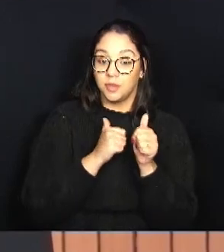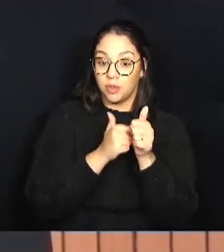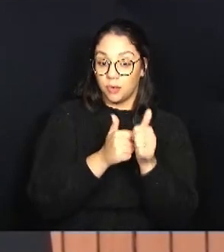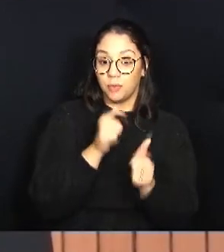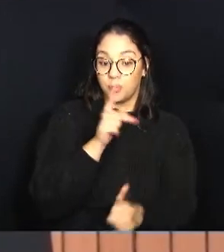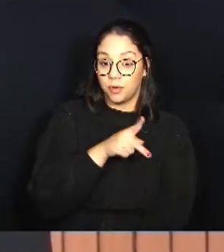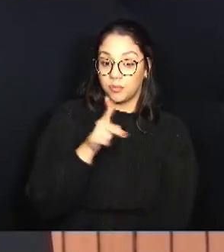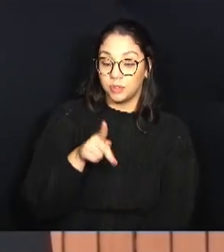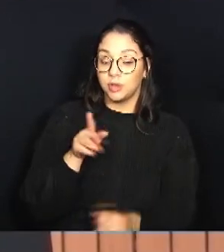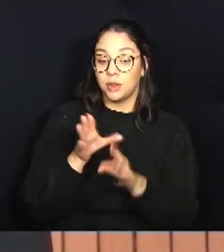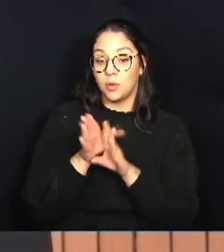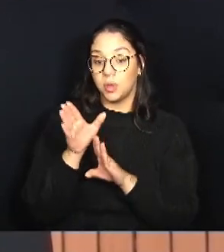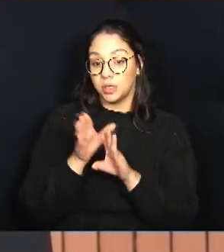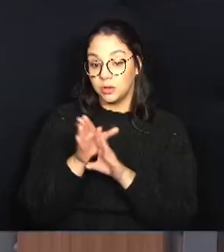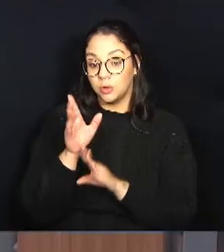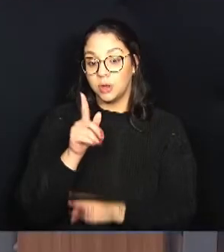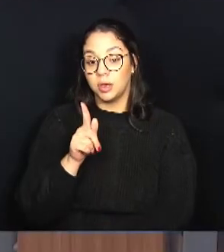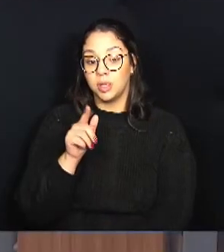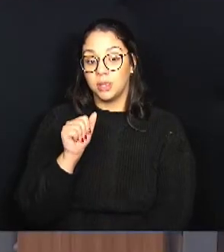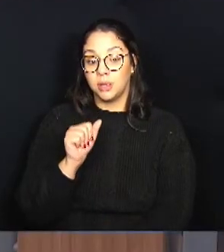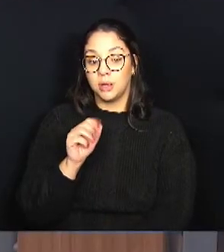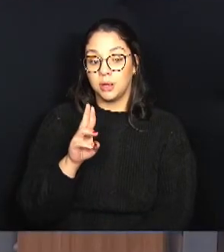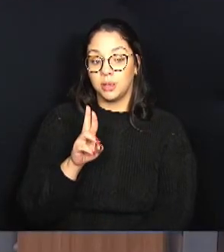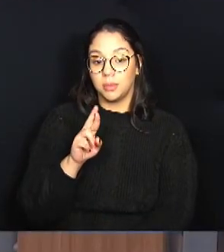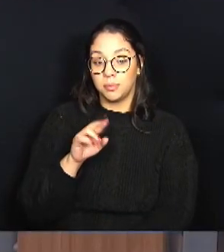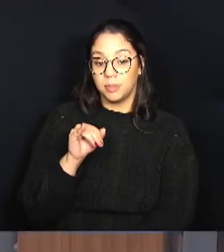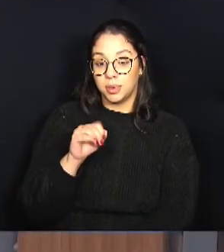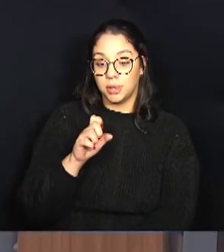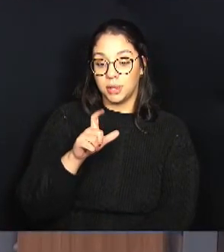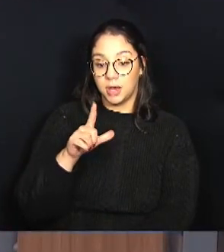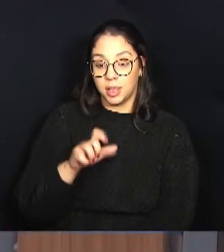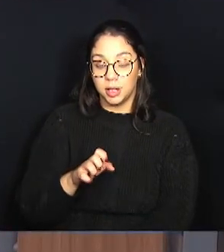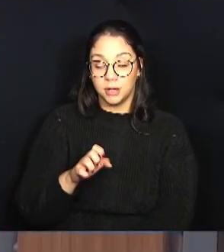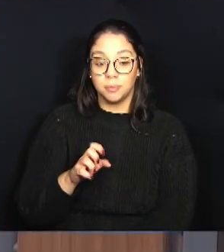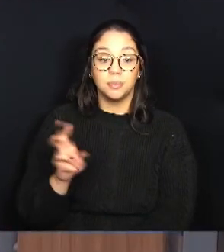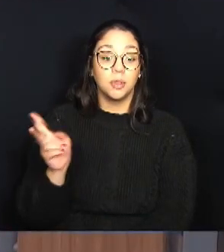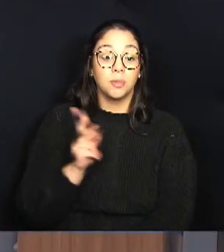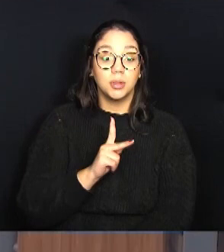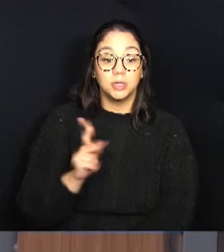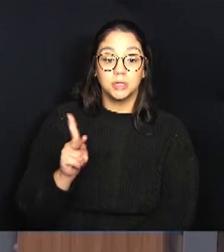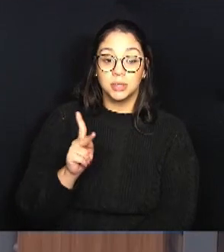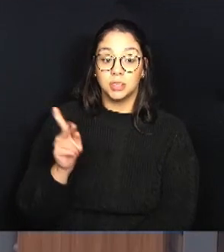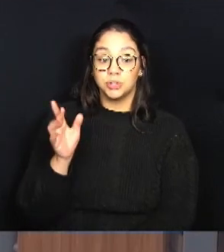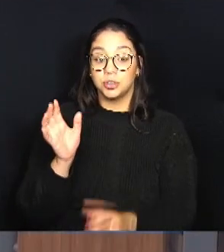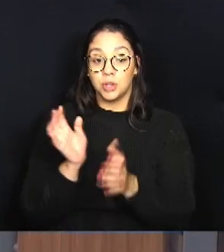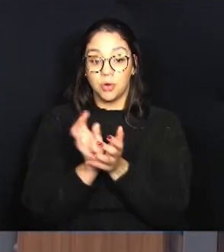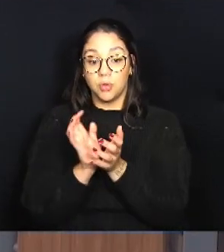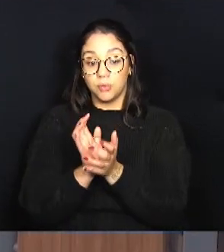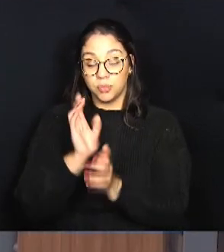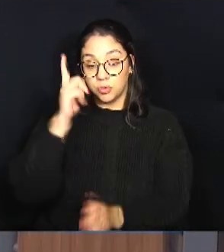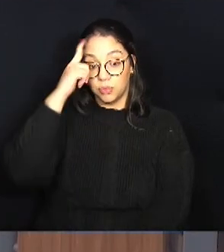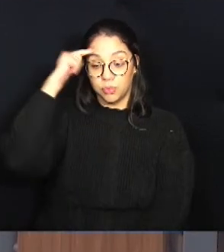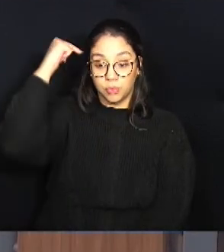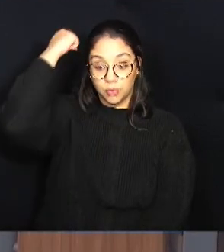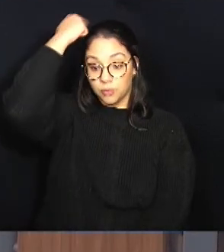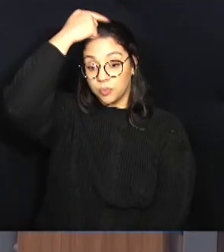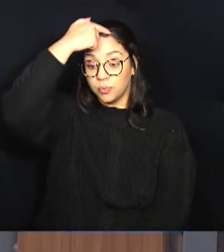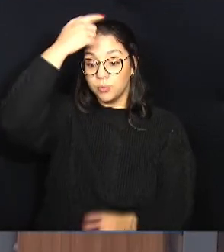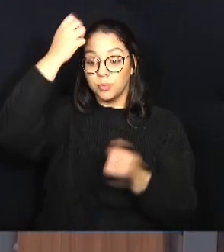professora orientadora, Gabriela Celani. O presidente da comissão, Paulo Gaspar, finalizou falando